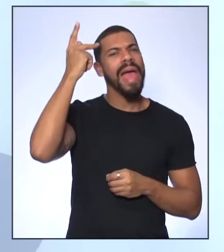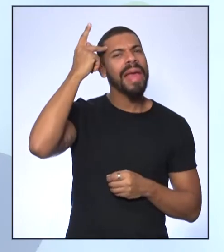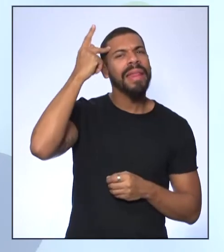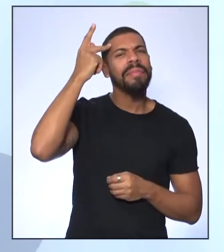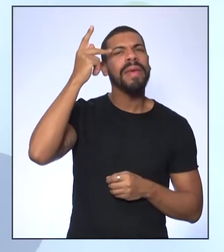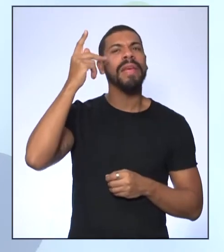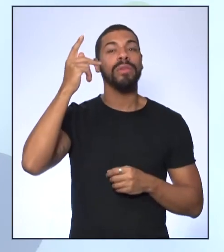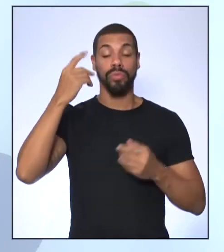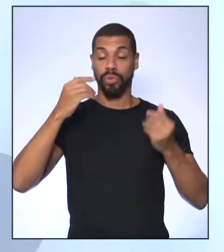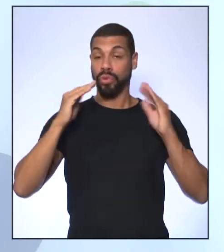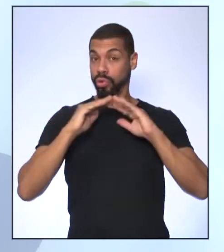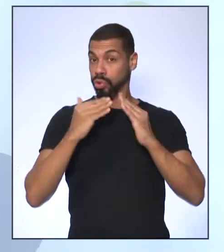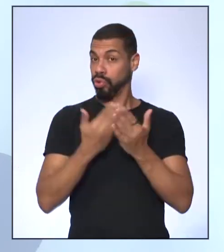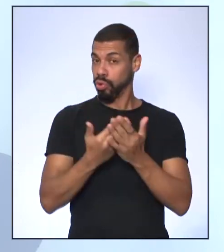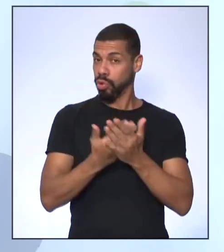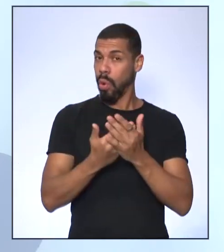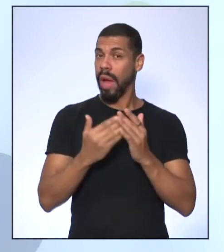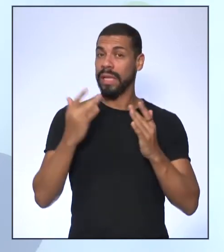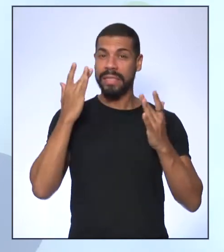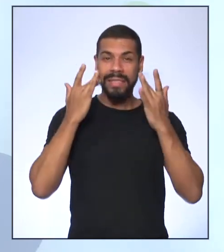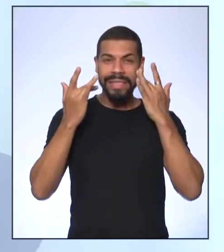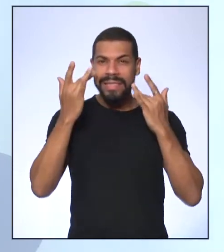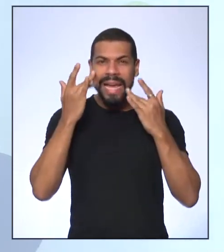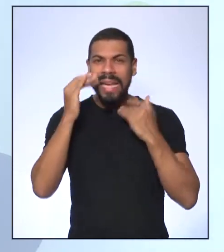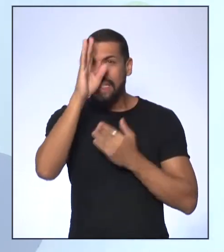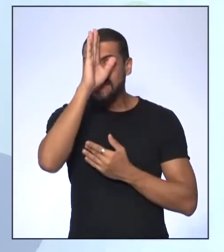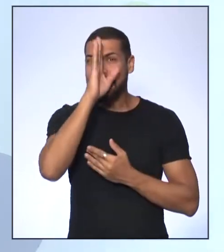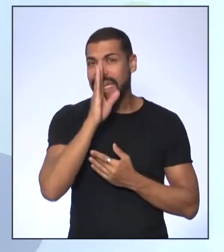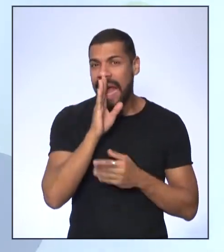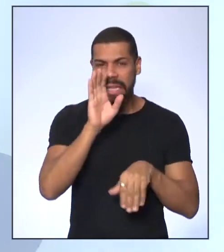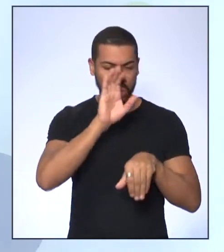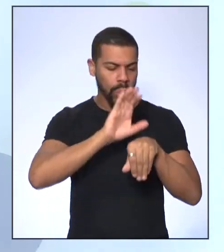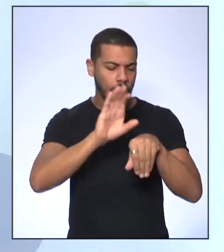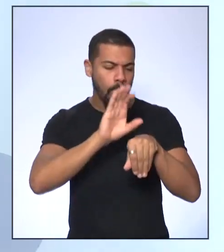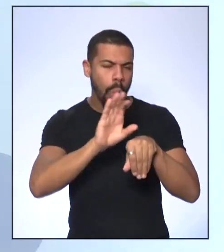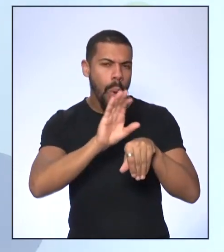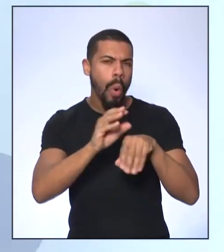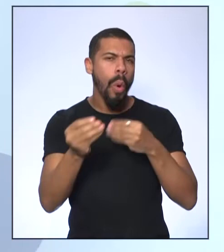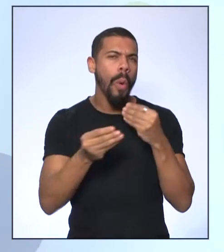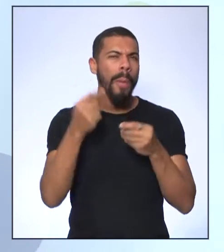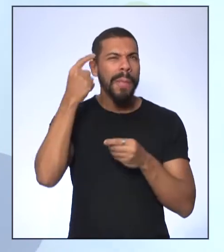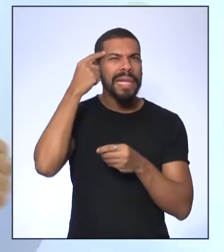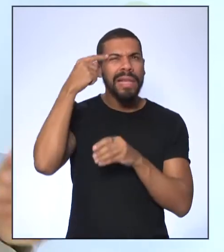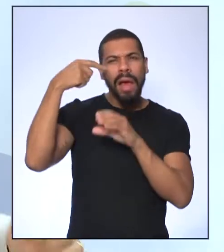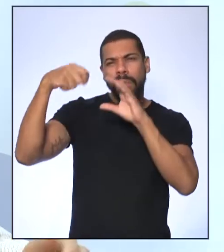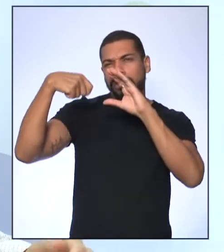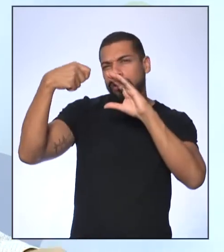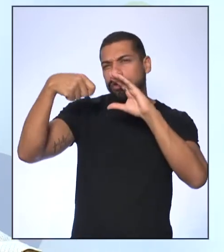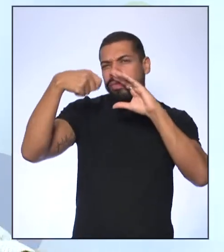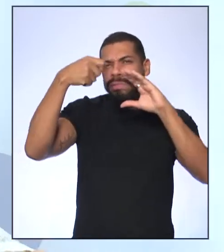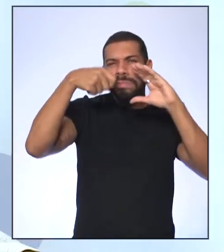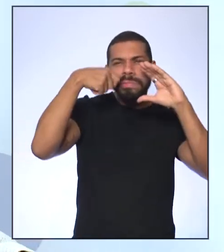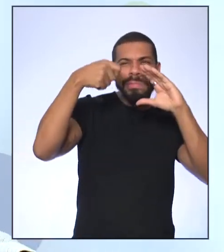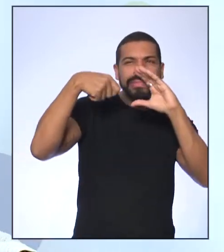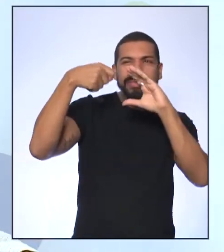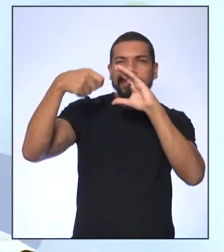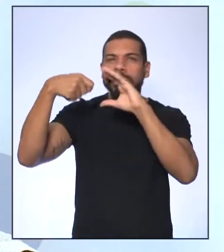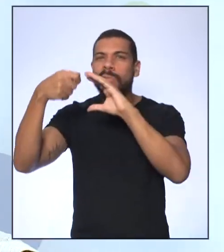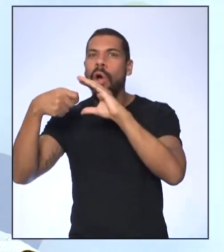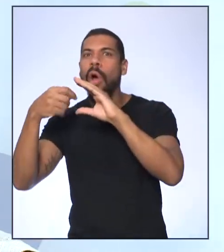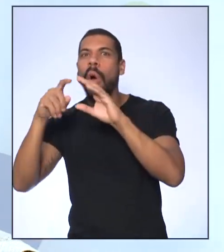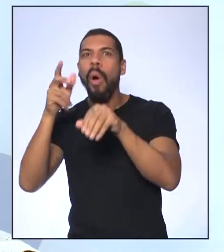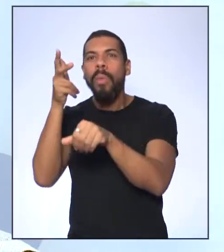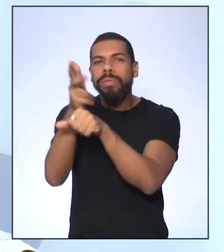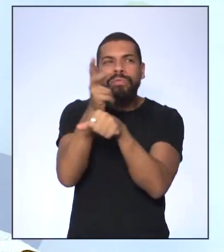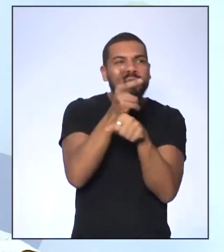fornece cursos gratuitos para estudar teatro, né? Normalmente a gente pensa que produzir vídeos dá para se produzir de forma amadora, sim, mas